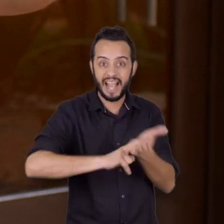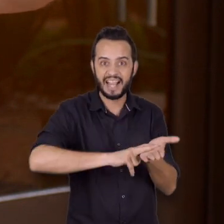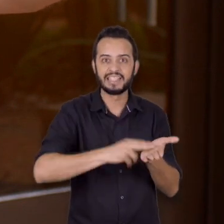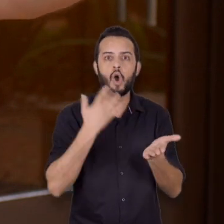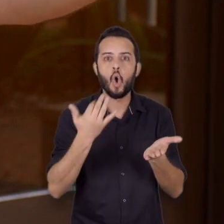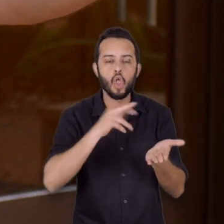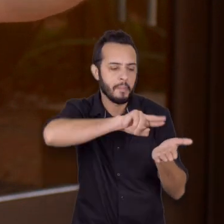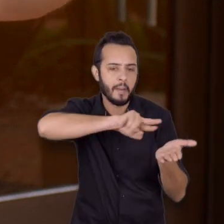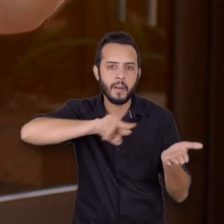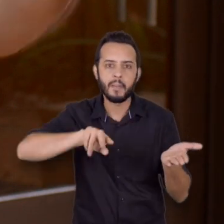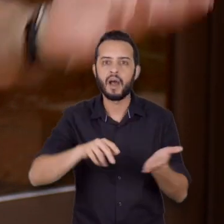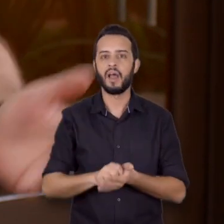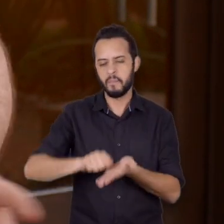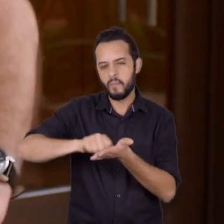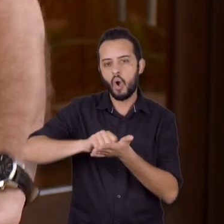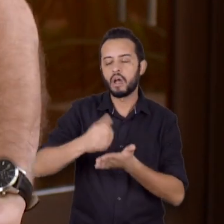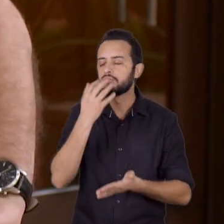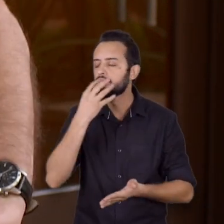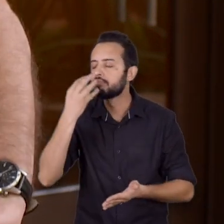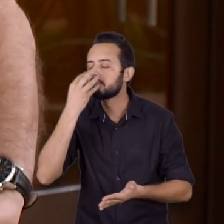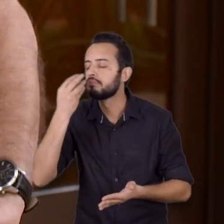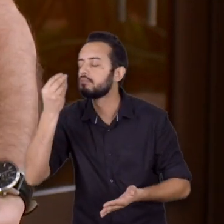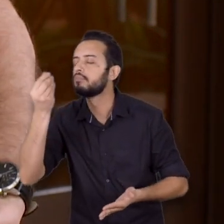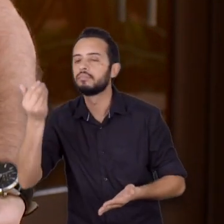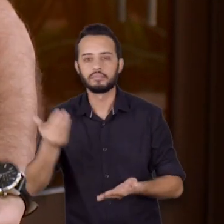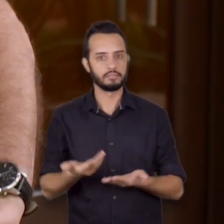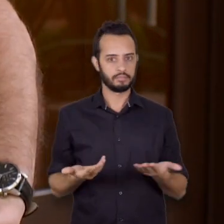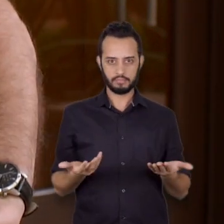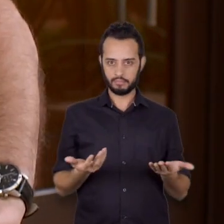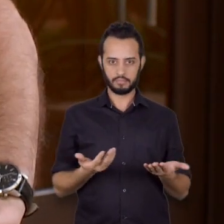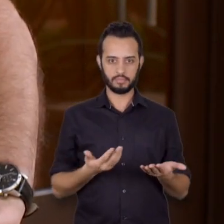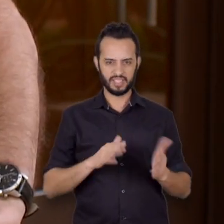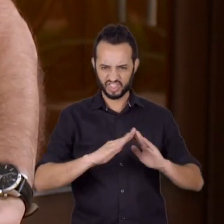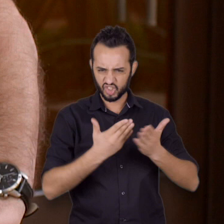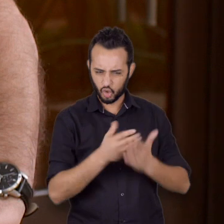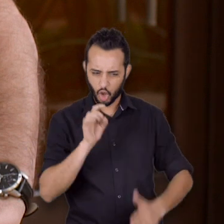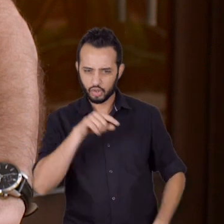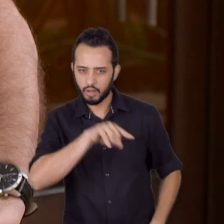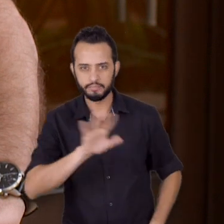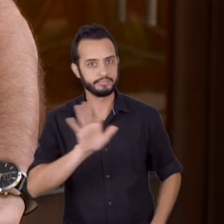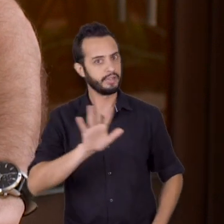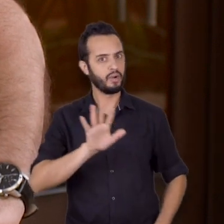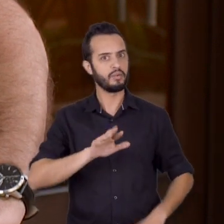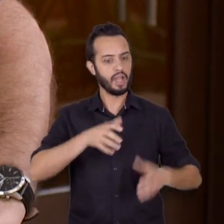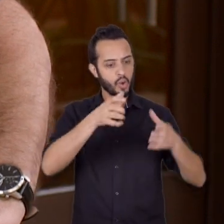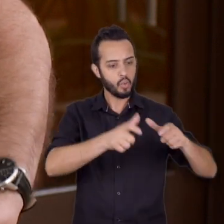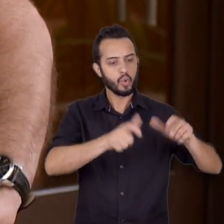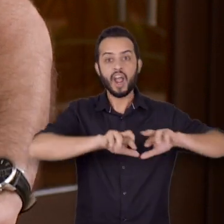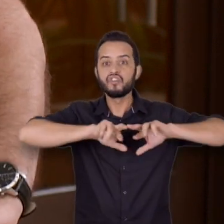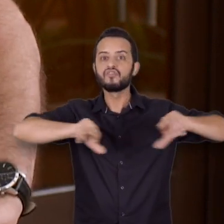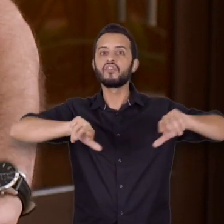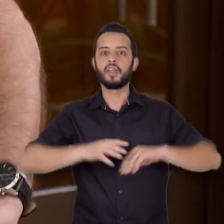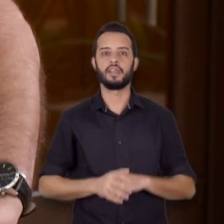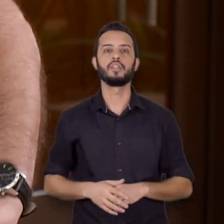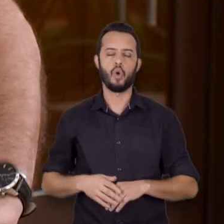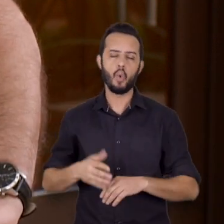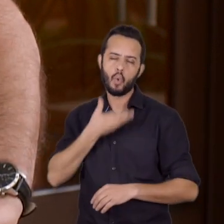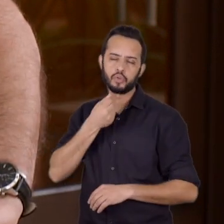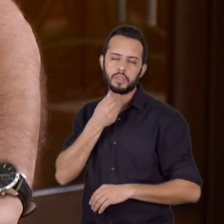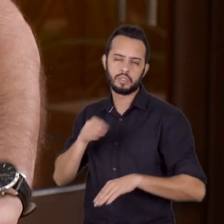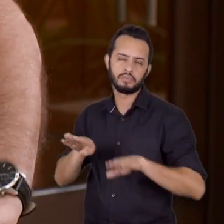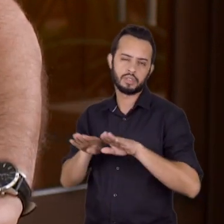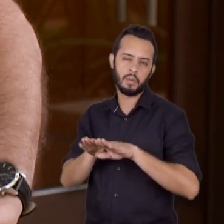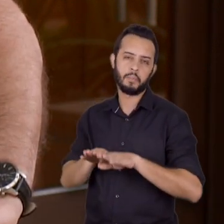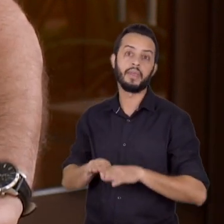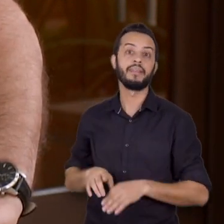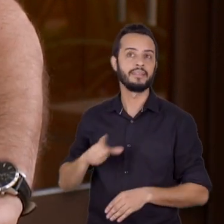colorido, borracha cheirosa, e você fala, não é só a escola isso aqui, né? Porque as meninas, em especial, alguns meninos também,